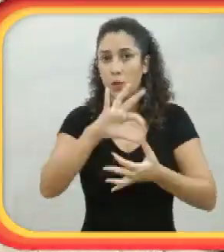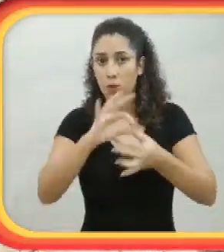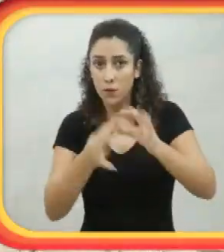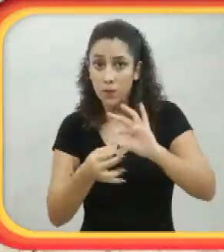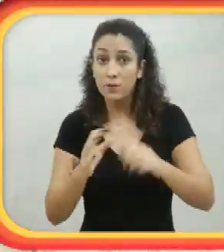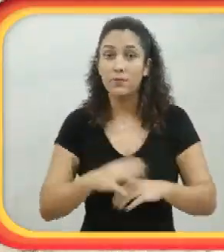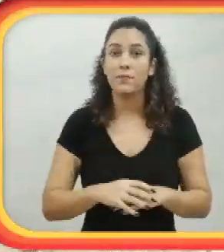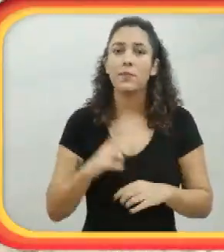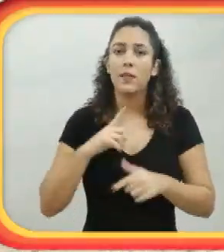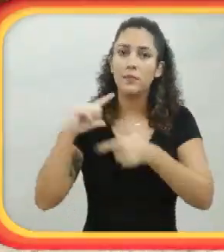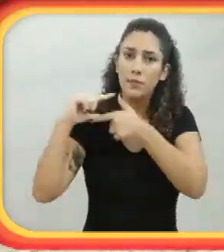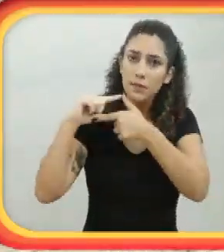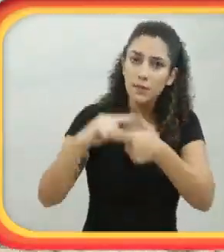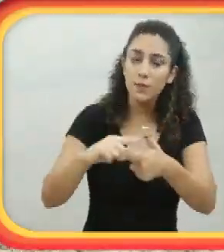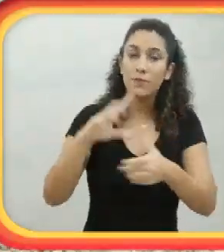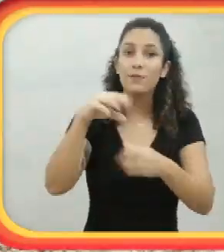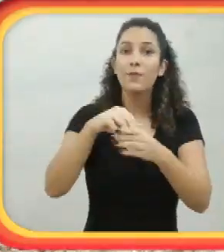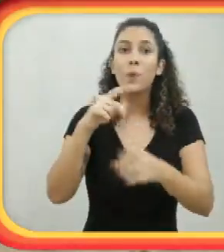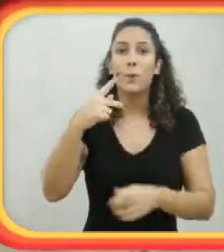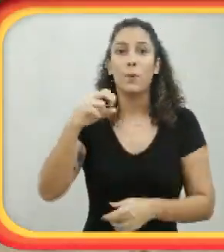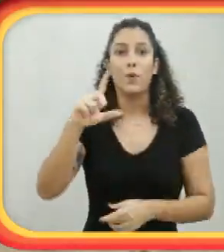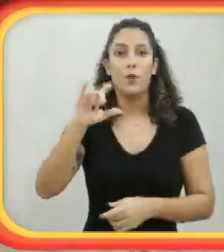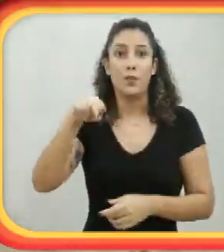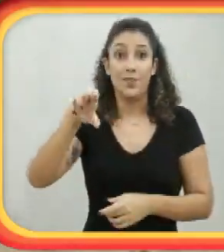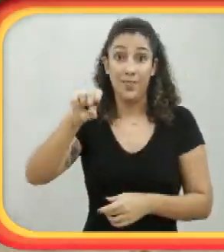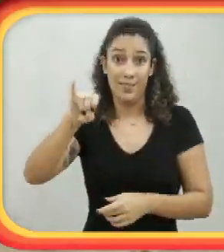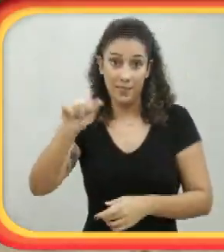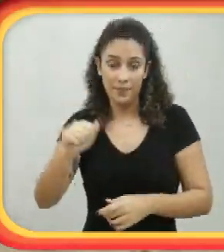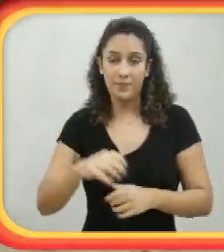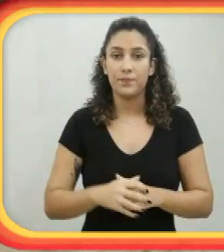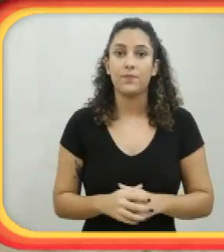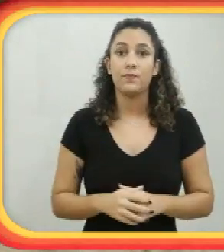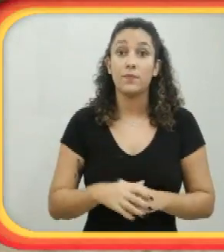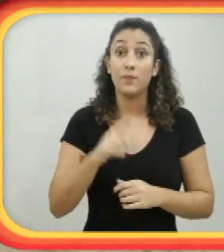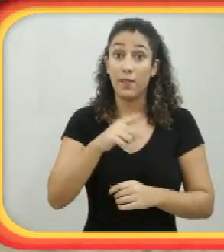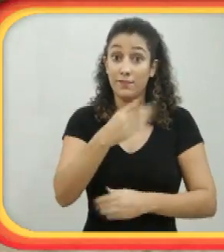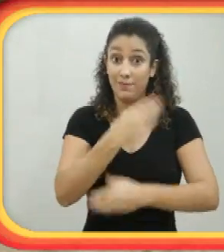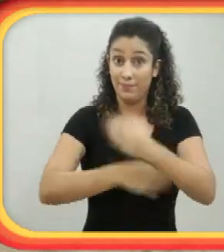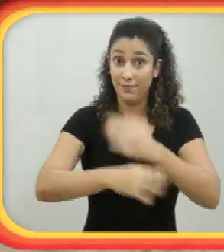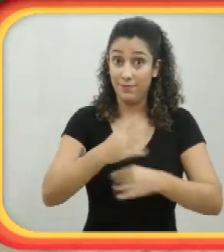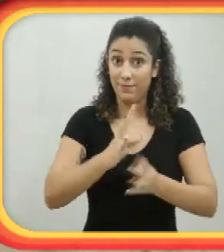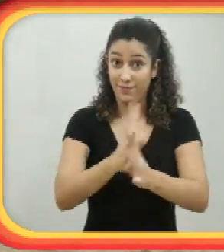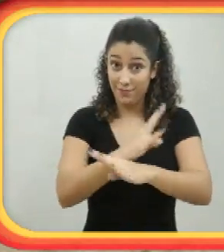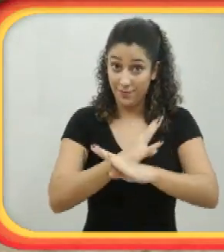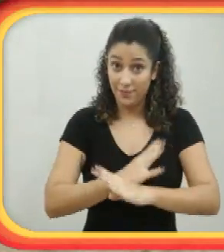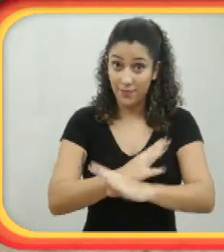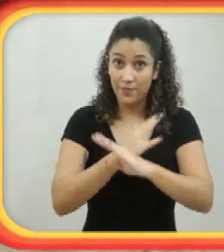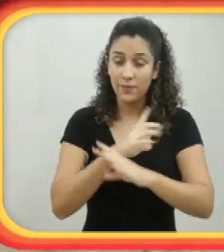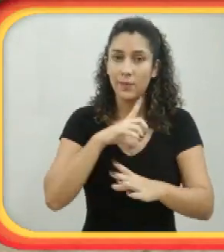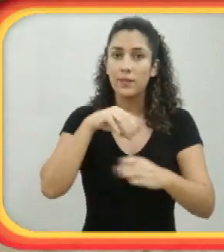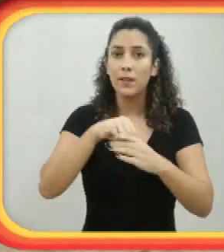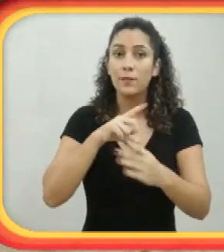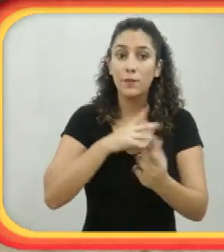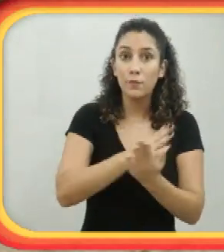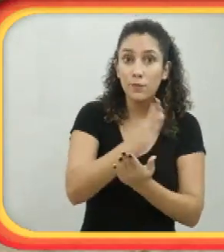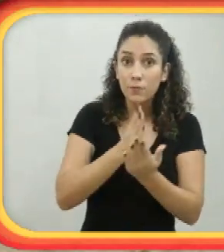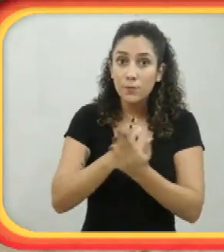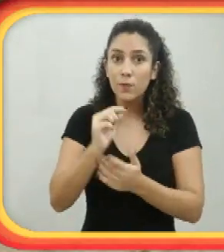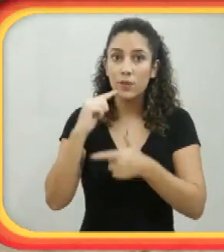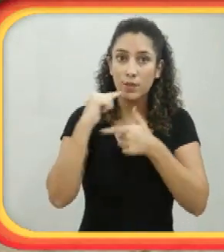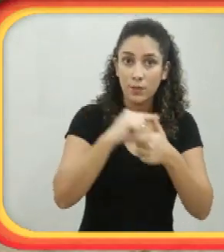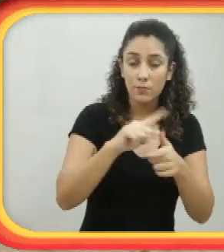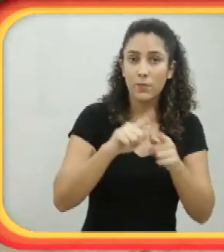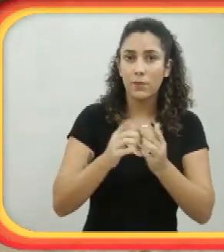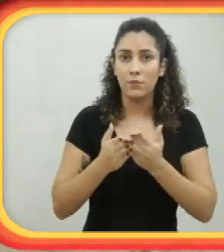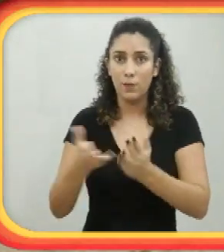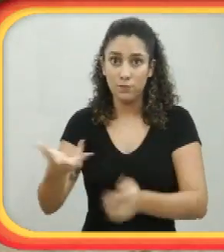o nome tradicional da canoa polinésia. Na paracanoagem foram selecionadas duas embarcações. O caiaque tradicional,